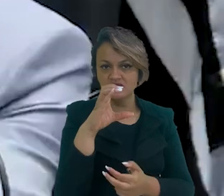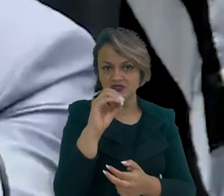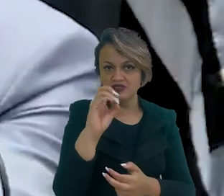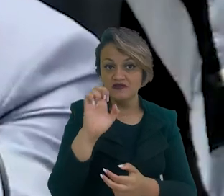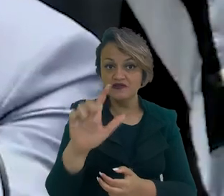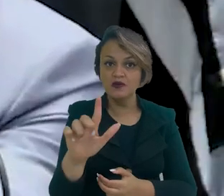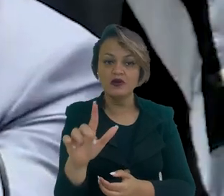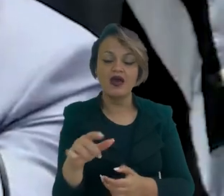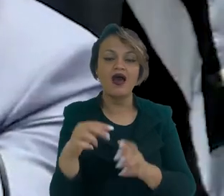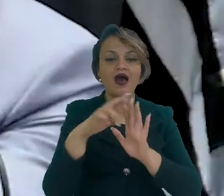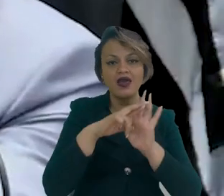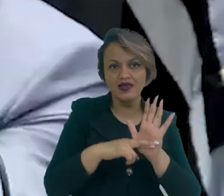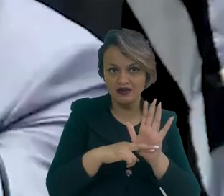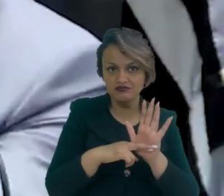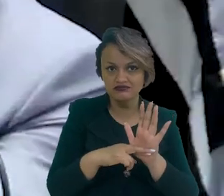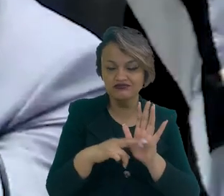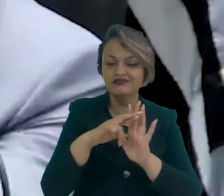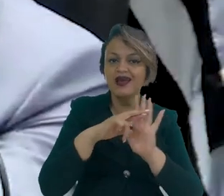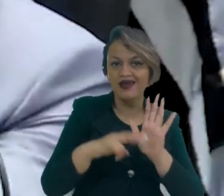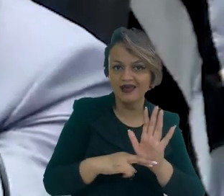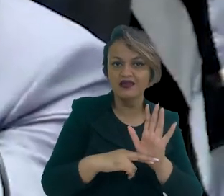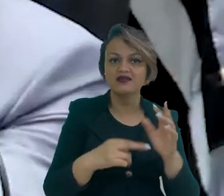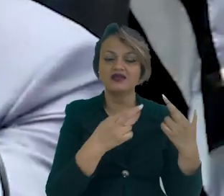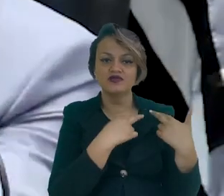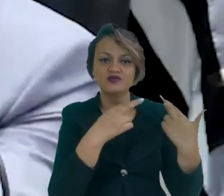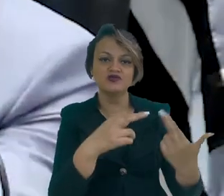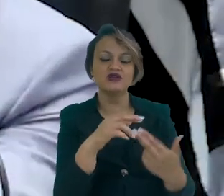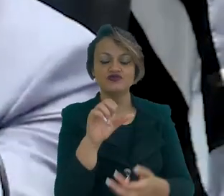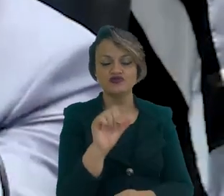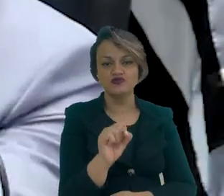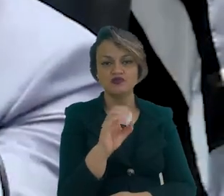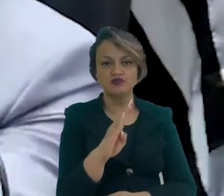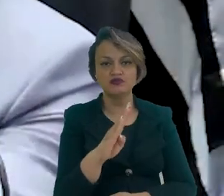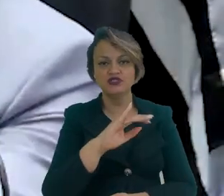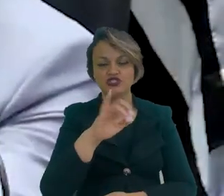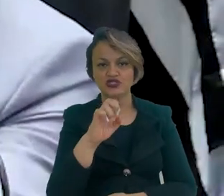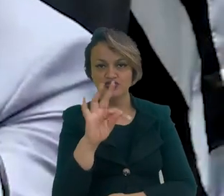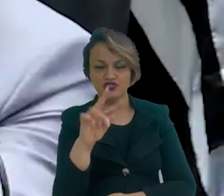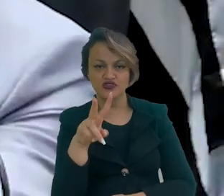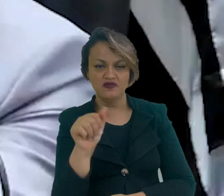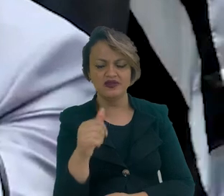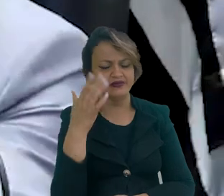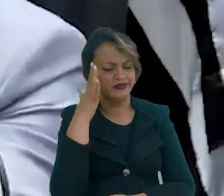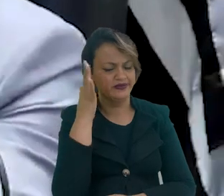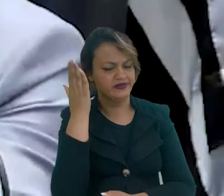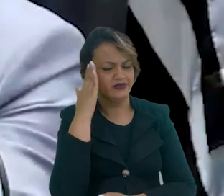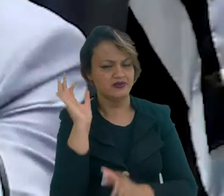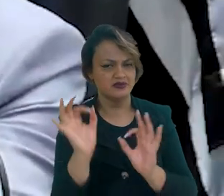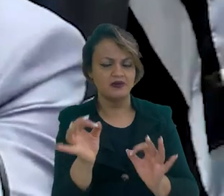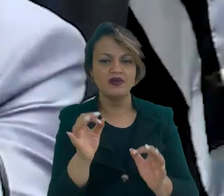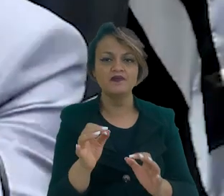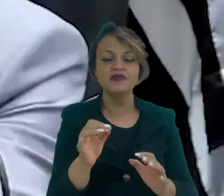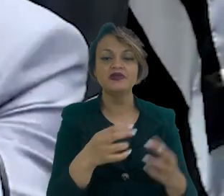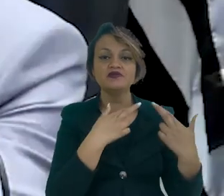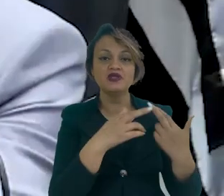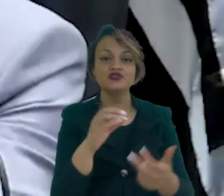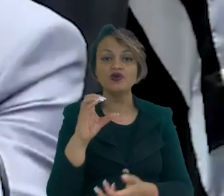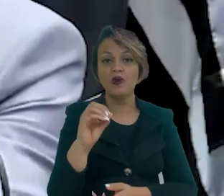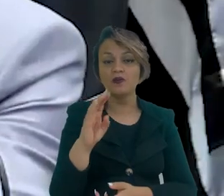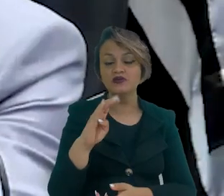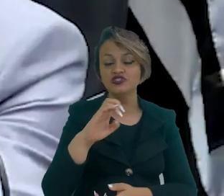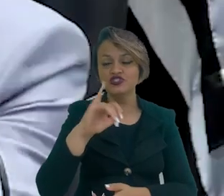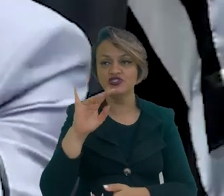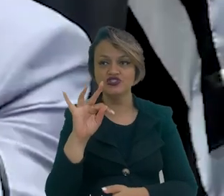tem por exemplo regra da responsabilidade civil é subjetivo né então assim a regra civil é a responsabilidade subjetiva na dúvidas